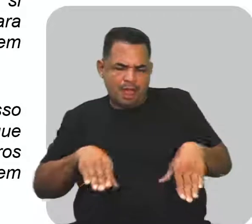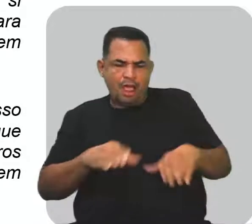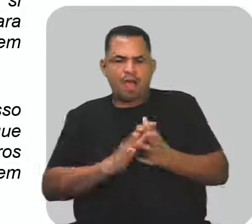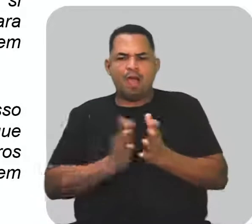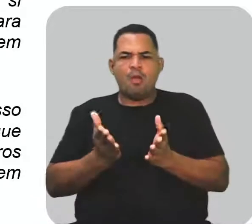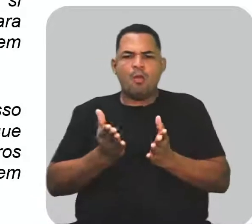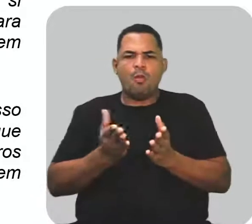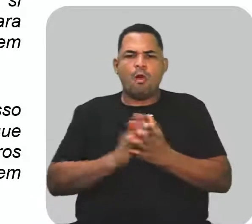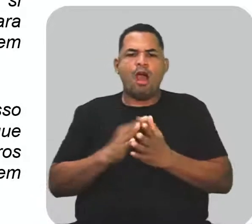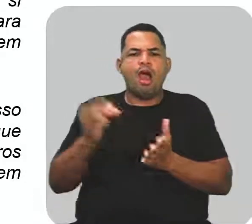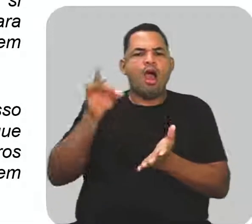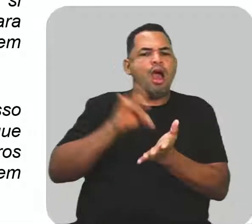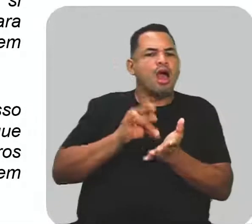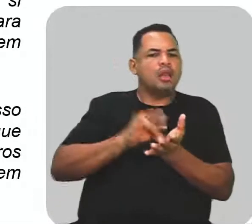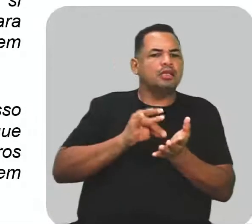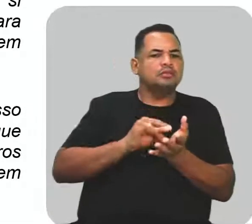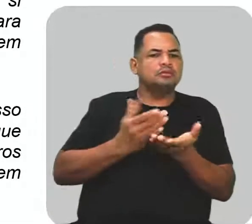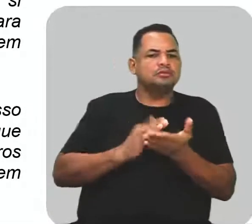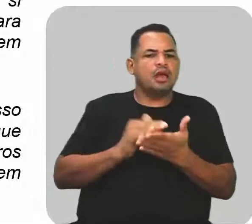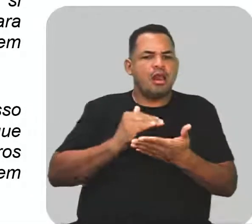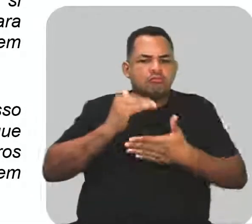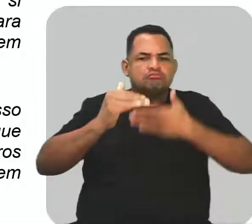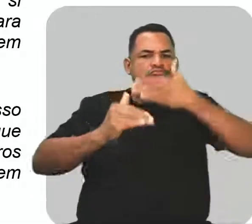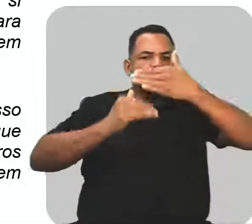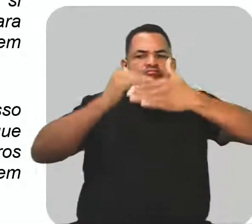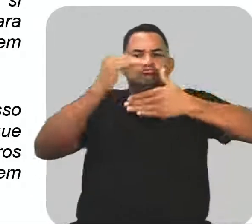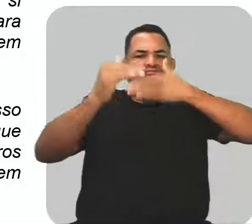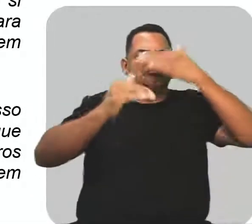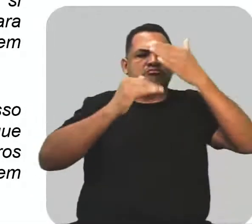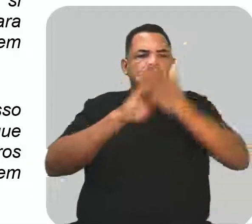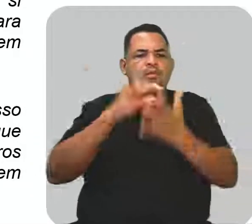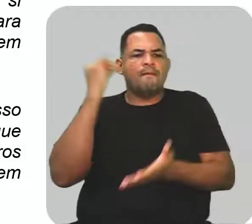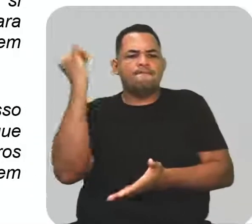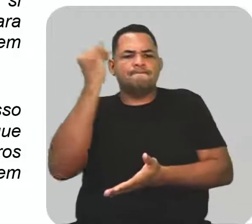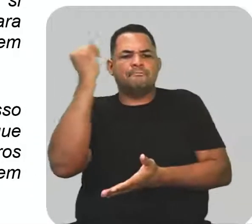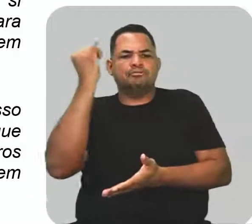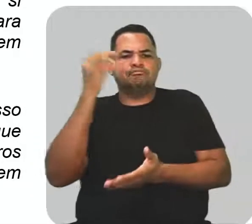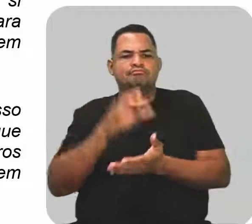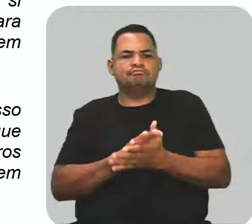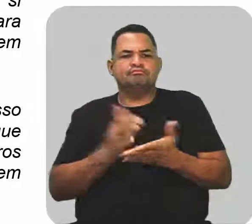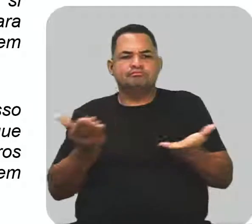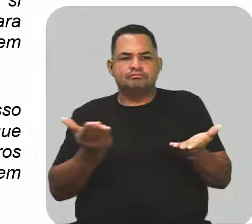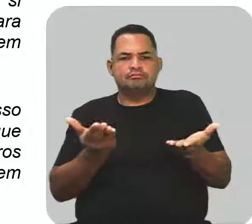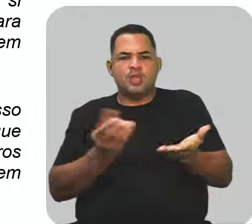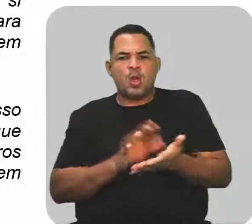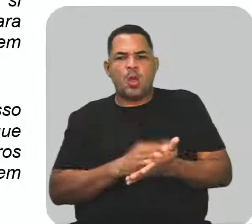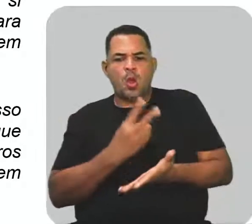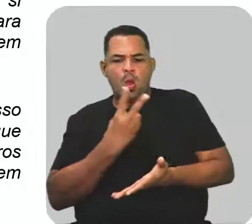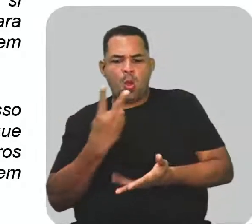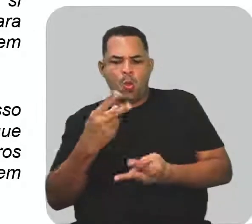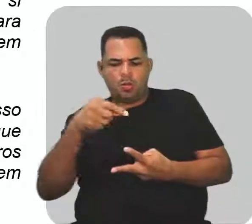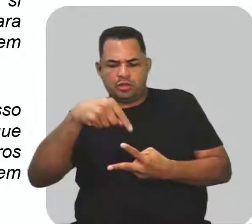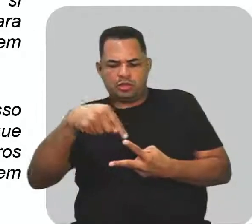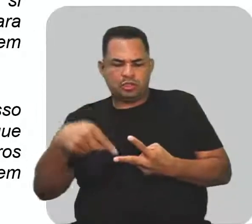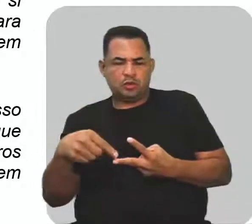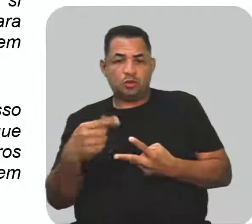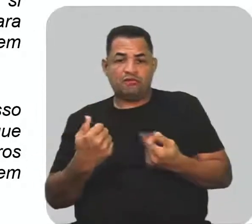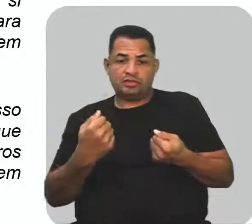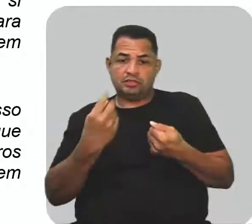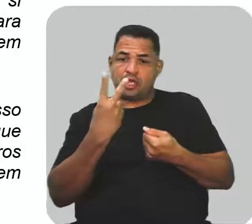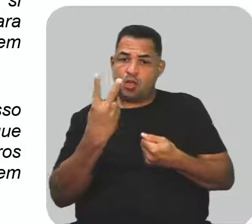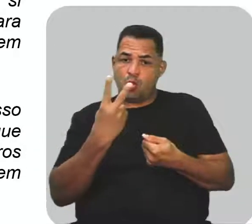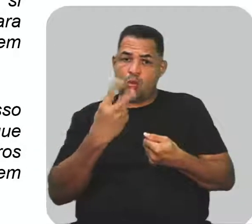cristalizada. Para alcançar avanços significativos, ao menos duas ações devem ser